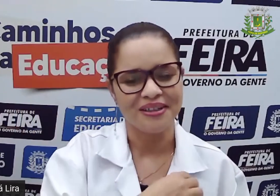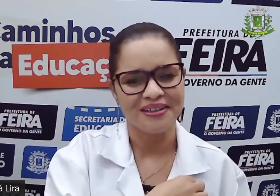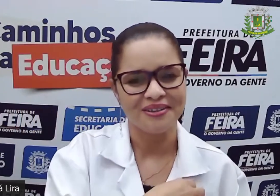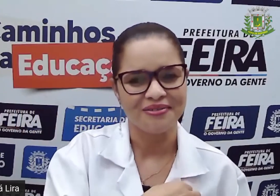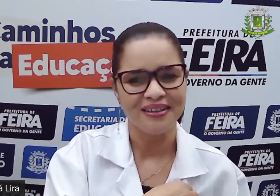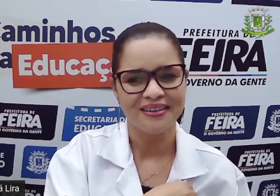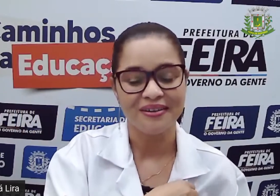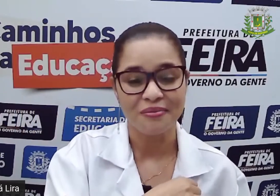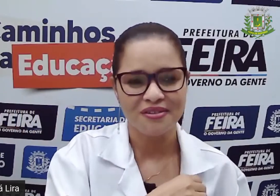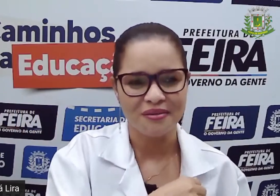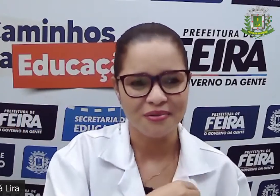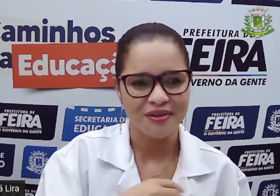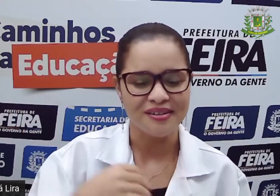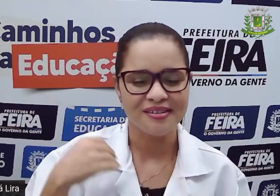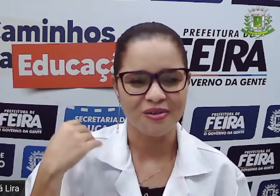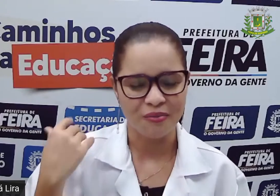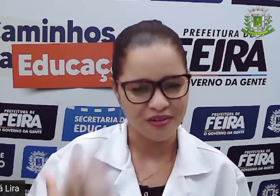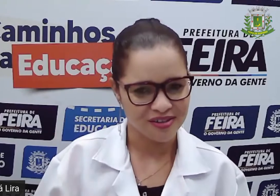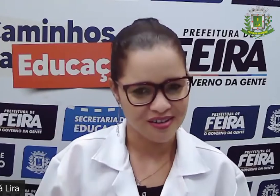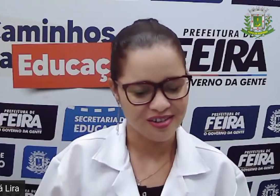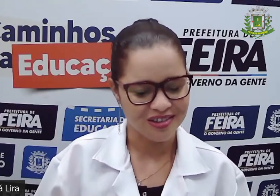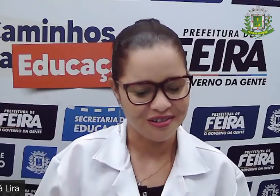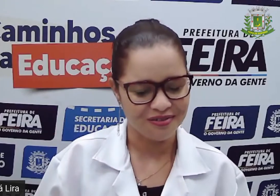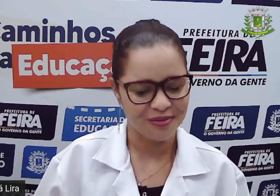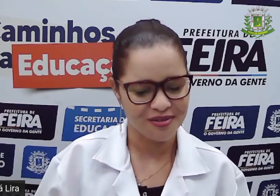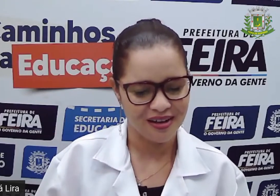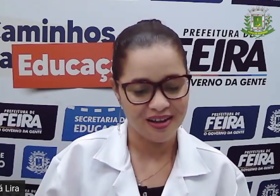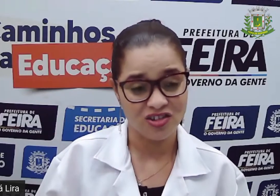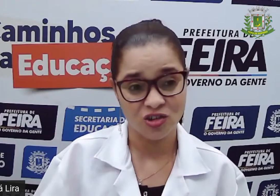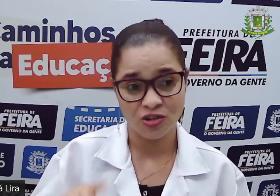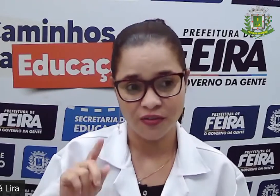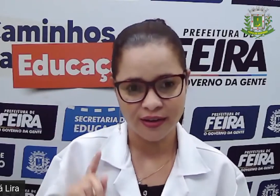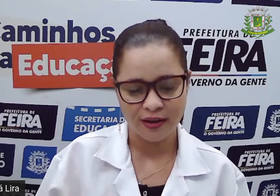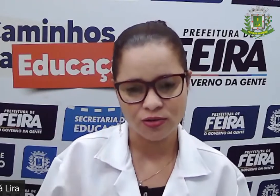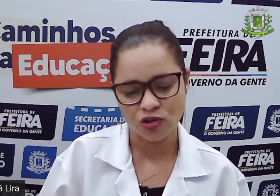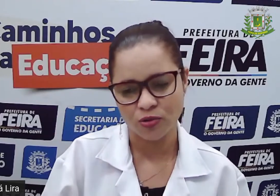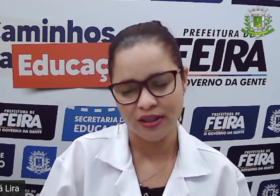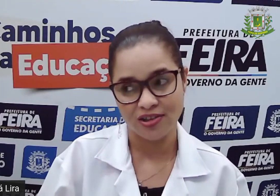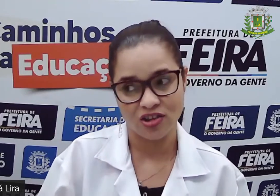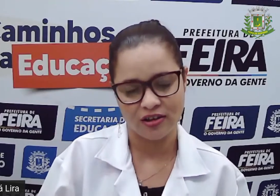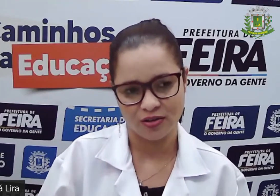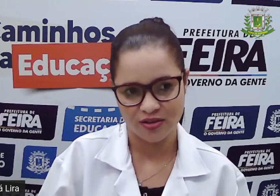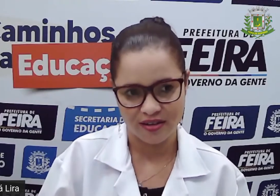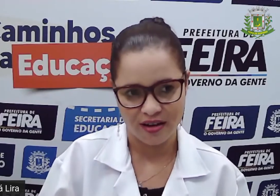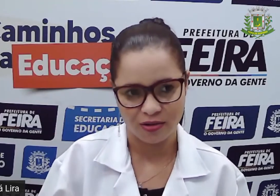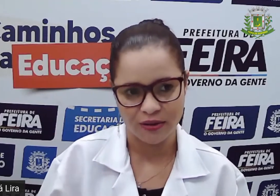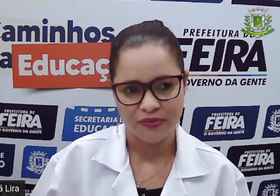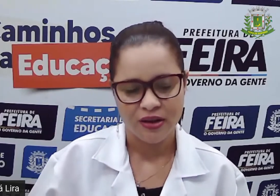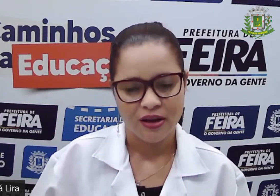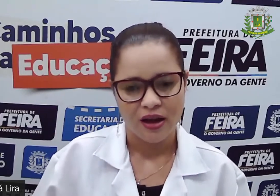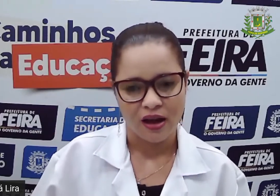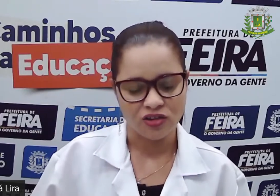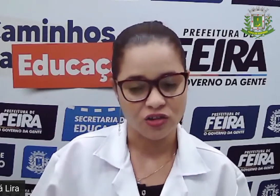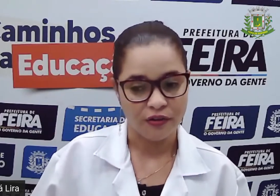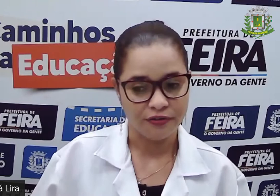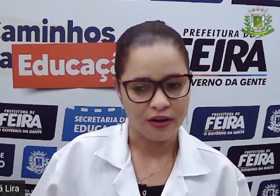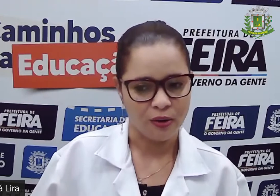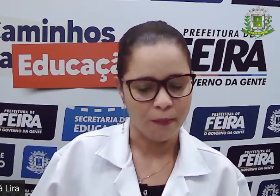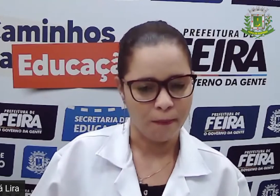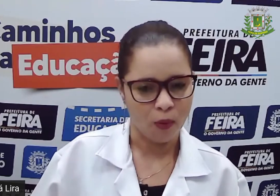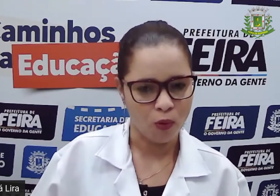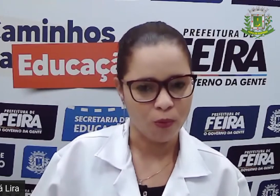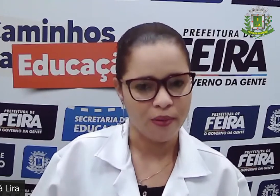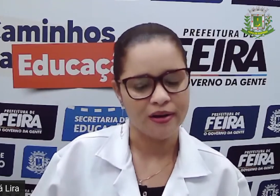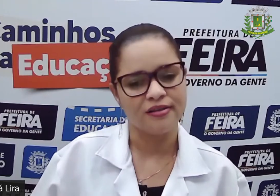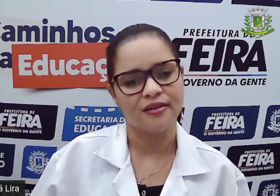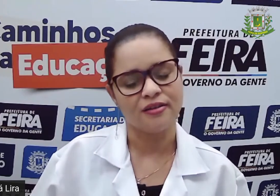segundo ano. Então, meus amores, como vocês estão? Vamos lá, a gente hoje vai dar continuidade aí à nossa aula. A gente vai falar